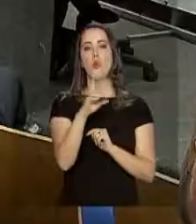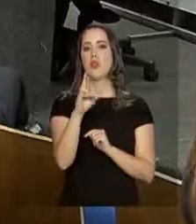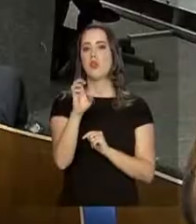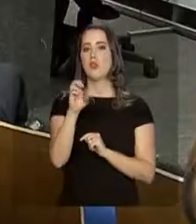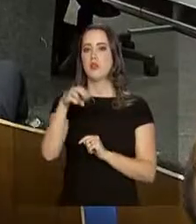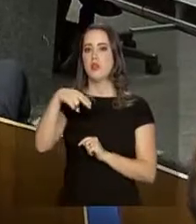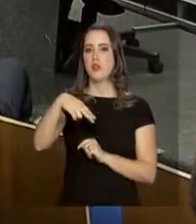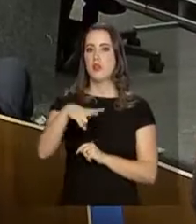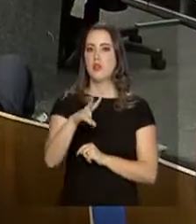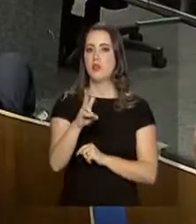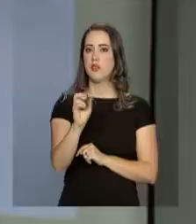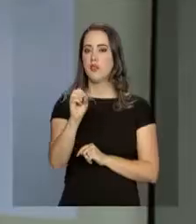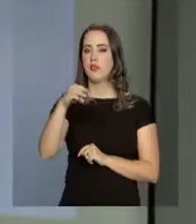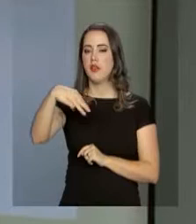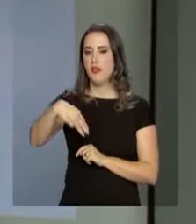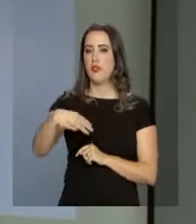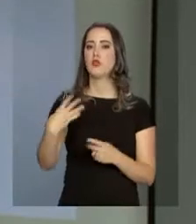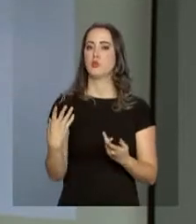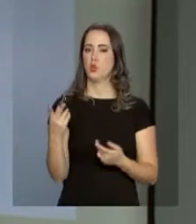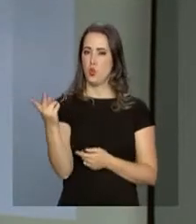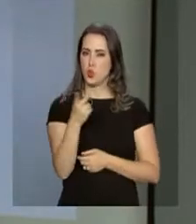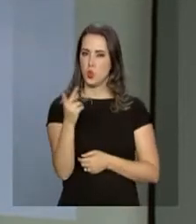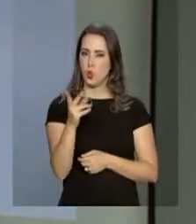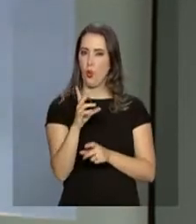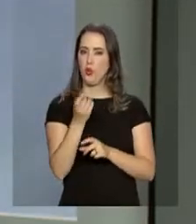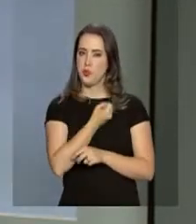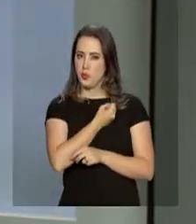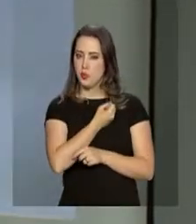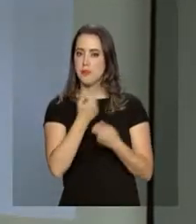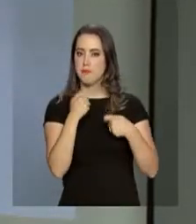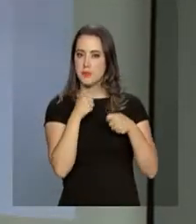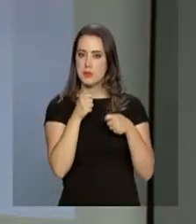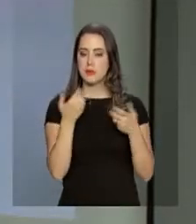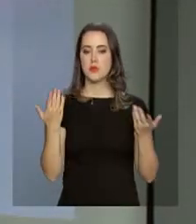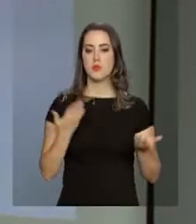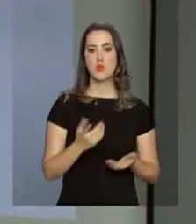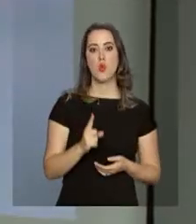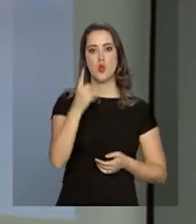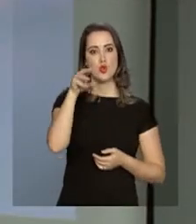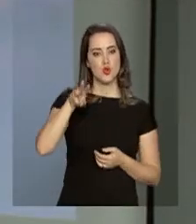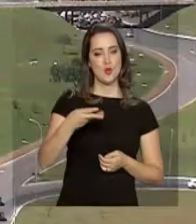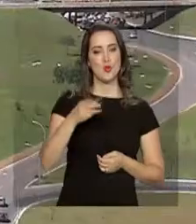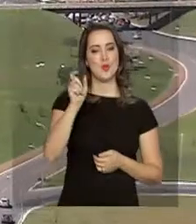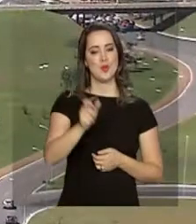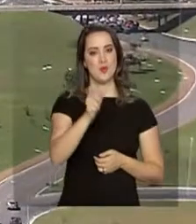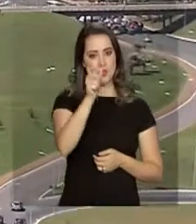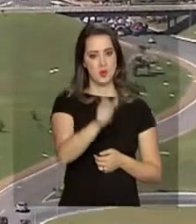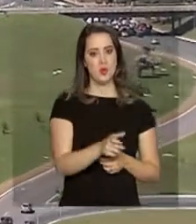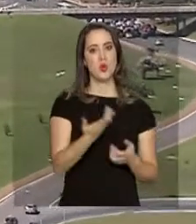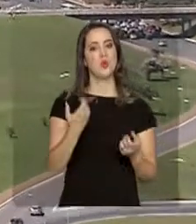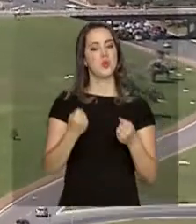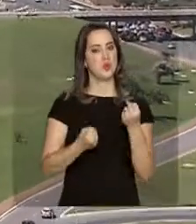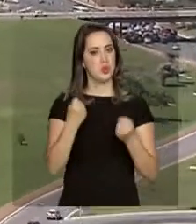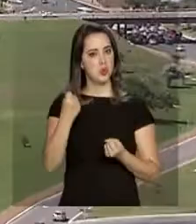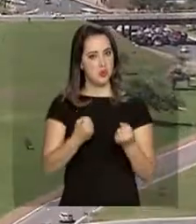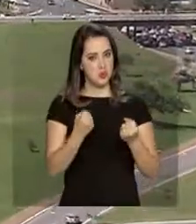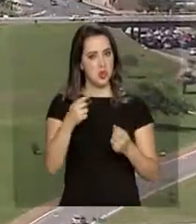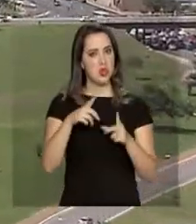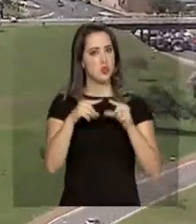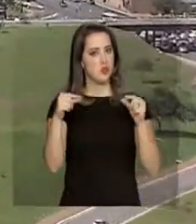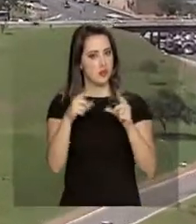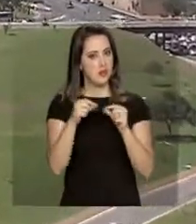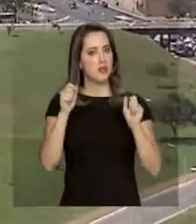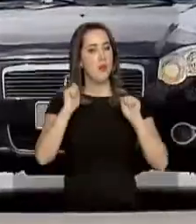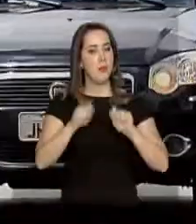baixando a partir de hoje o novo aplicativo está disponível para um milhão e 750 mil condutores no distrito federal